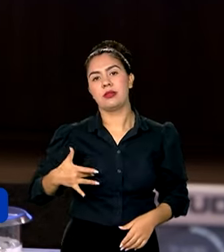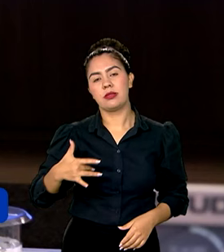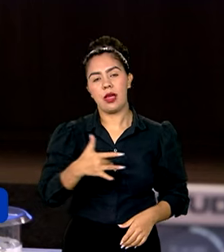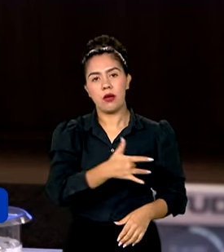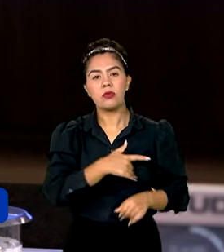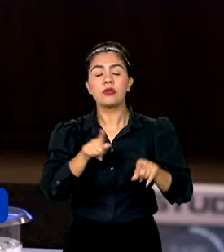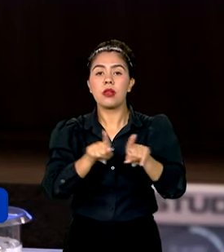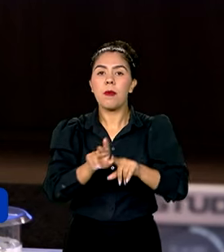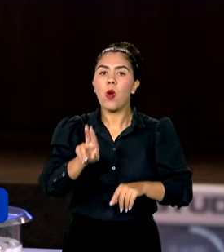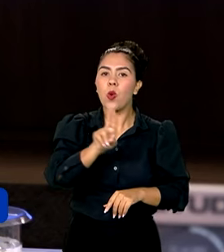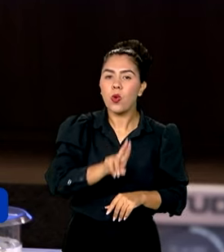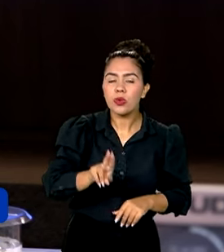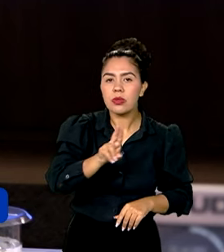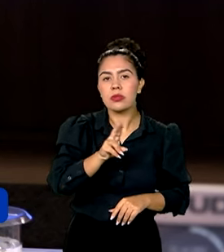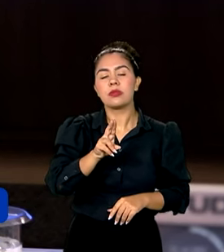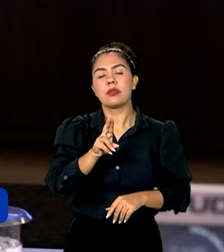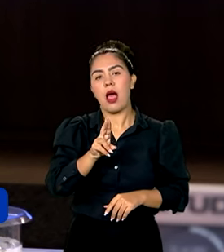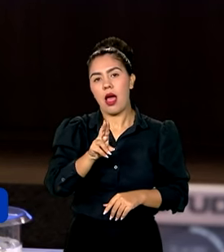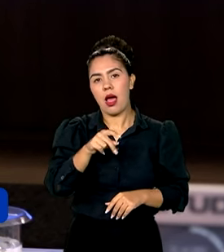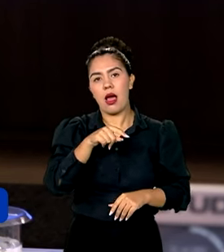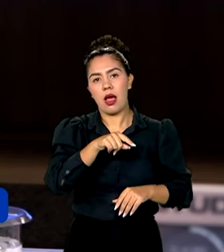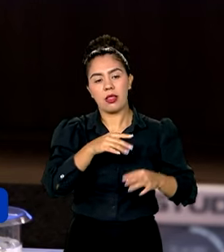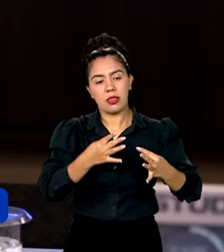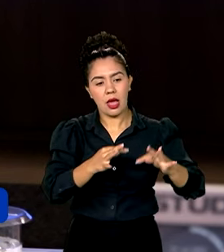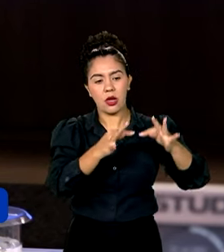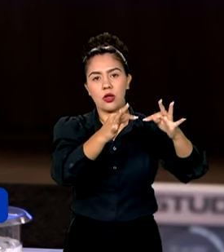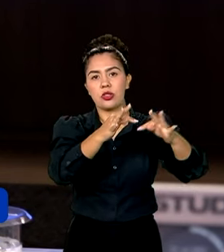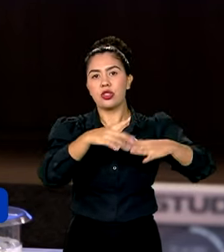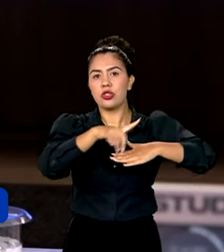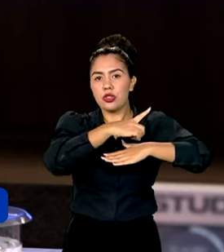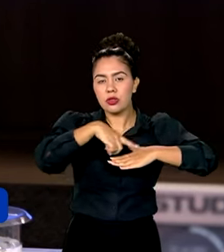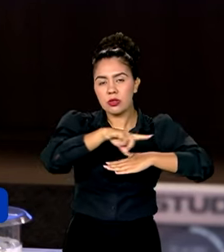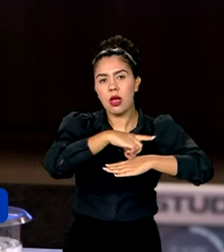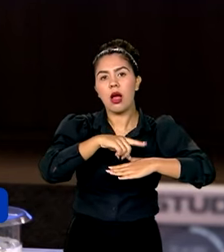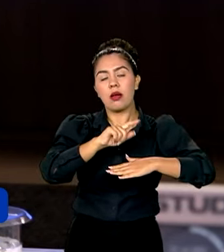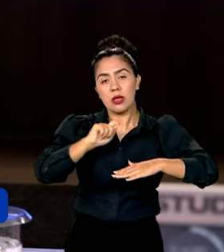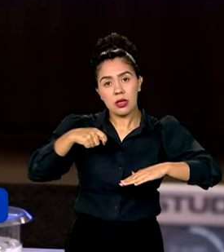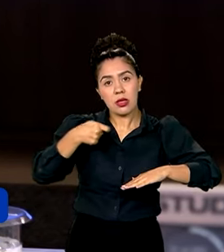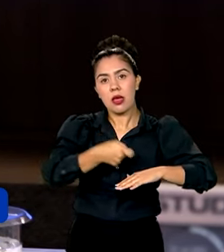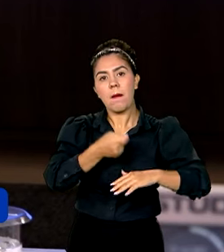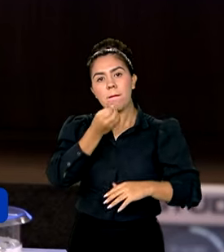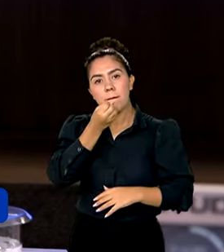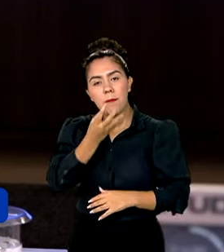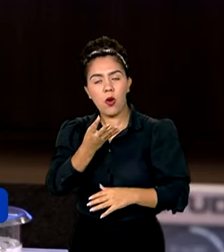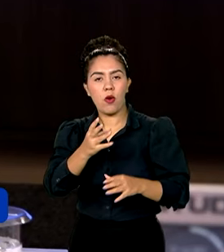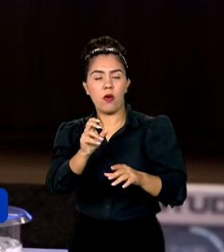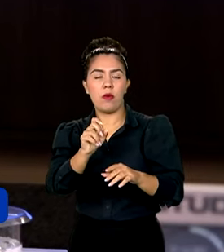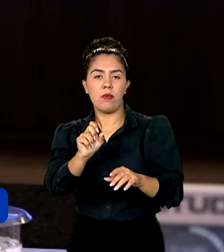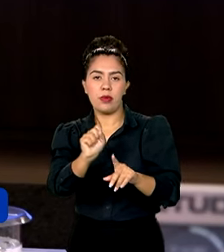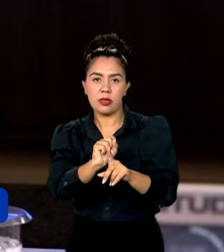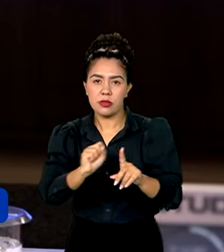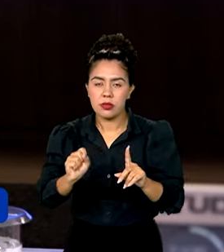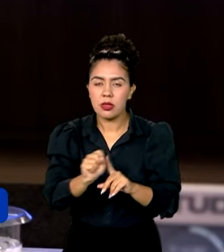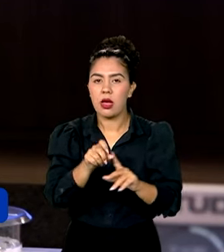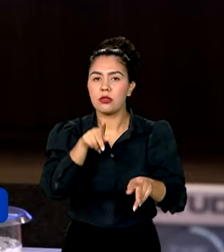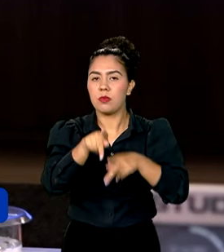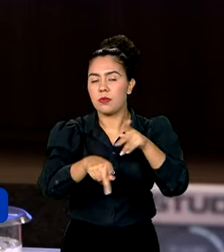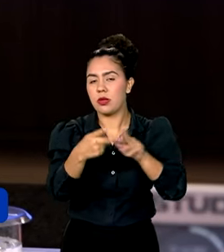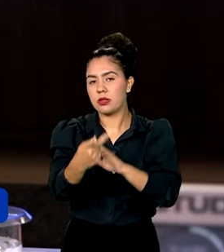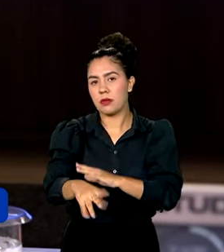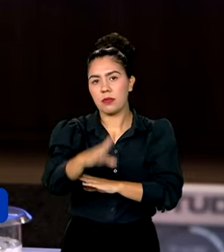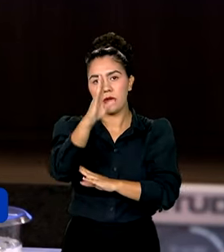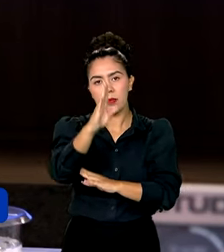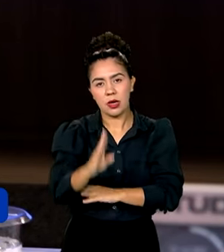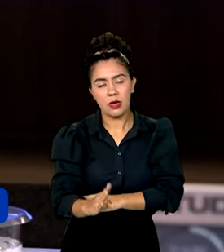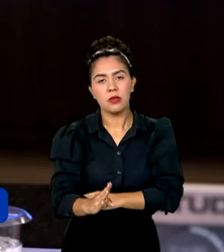digitais é a favor da Saúde da população e faz parte da tratégia Geral do Governo Federal